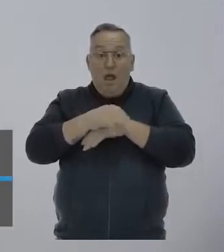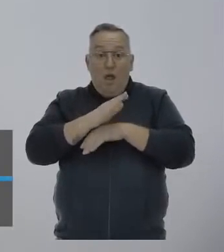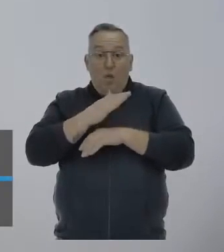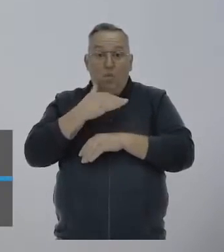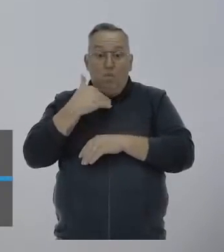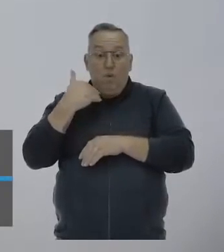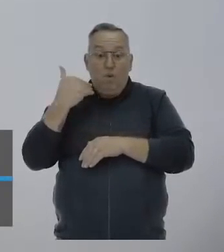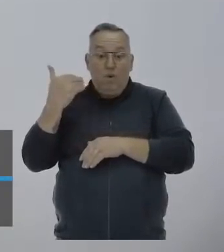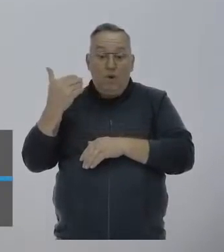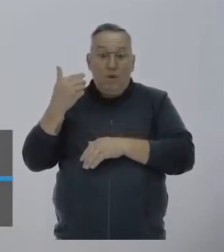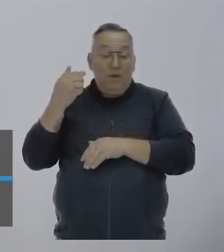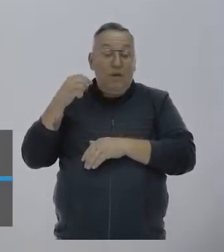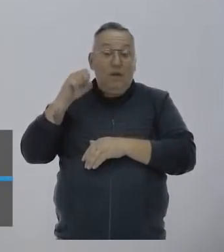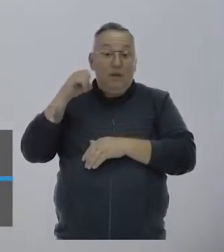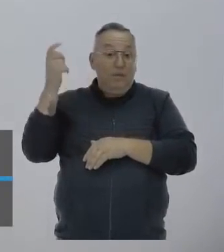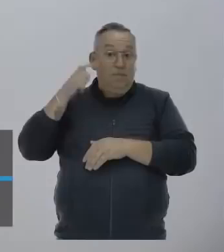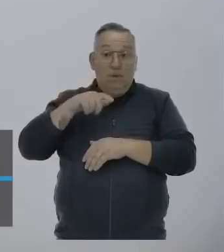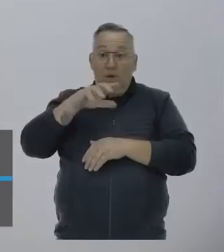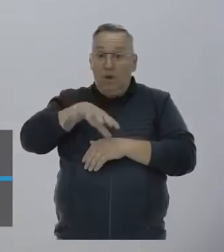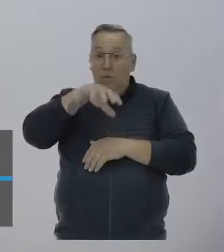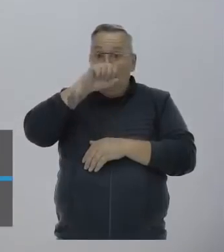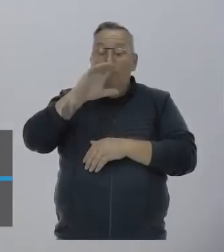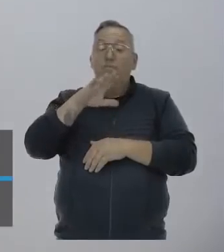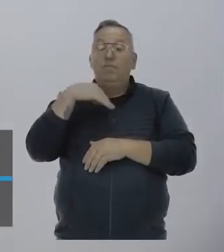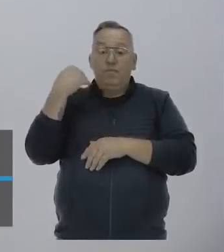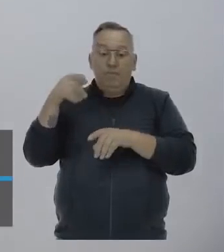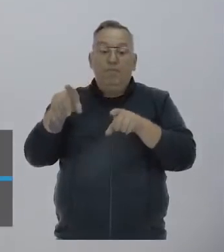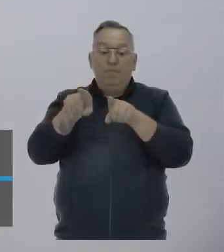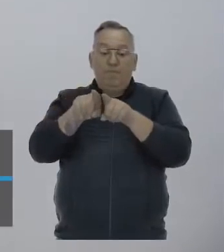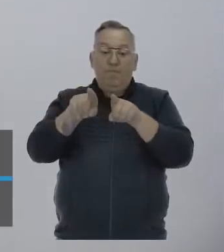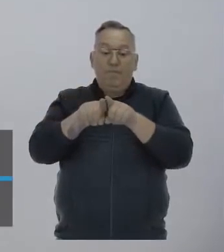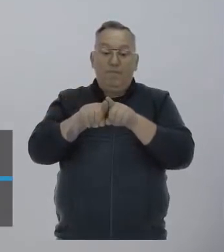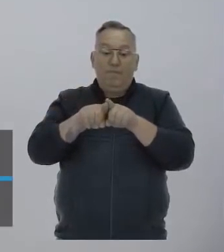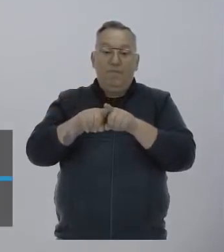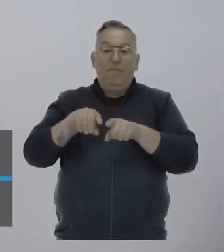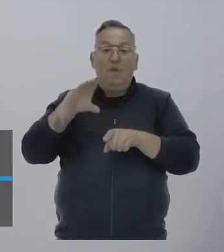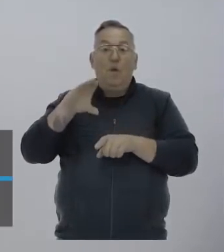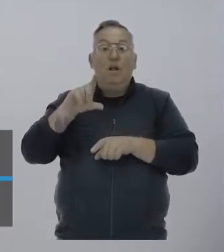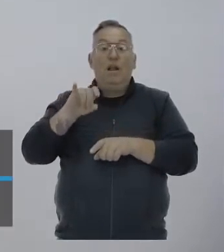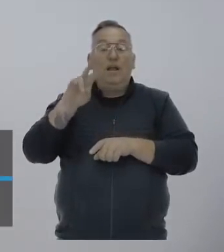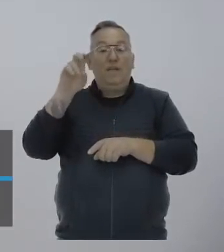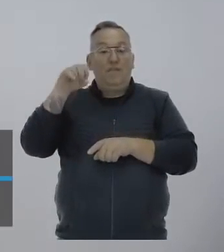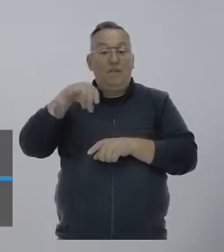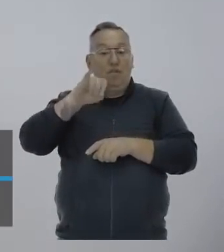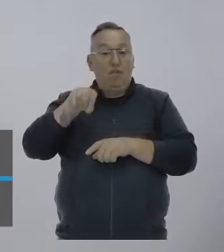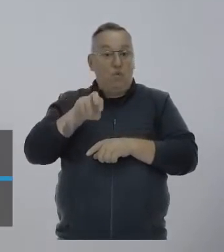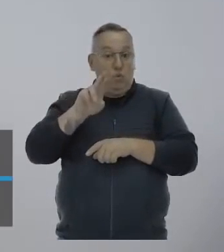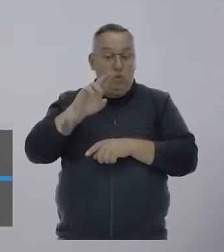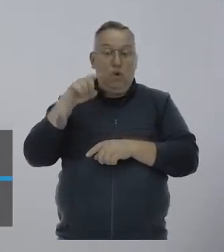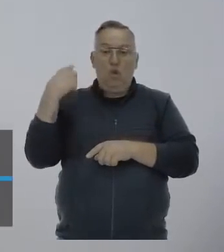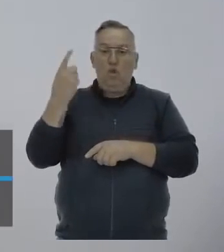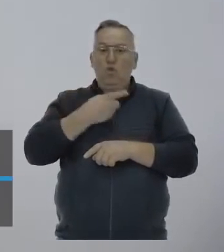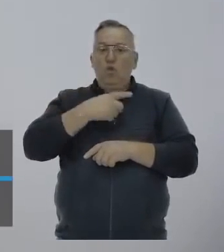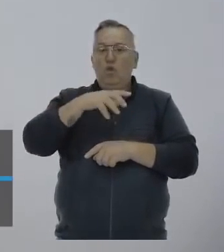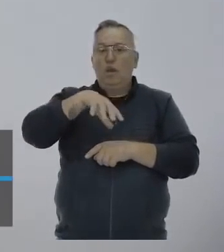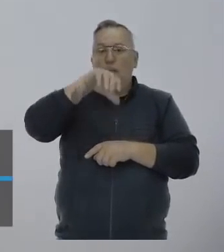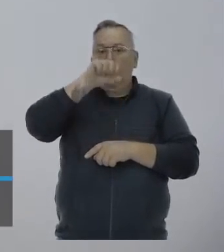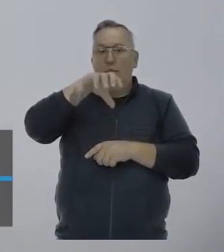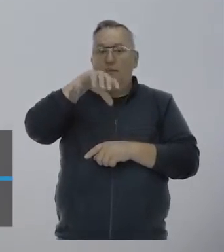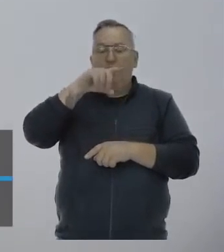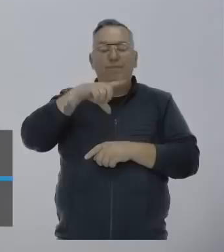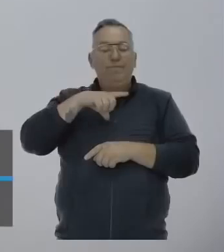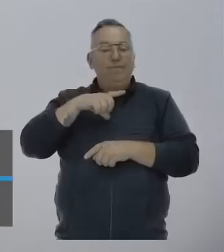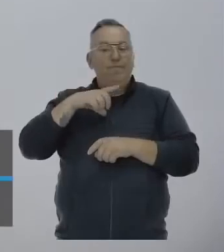se não respirarmos, nós morremos também. Também tem o Cleiton Júnior que está dizendo, nós respiramos para termos um